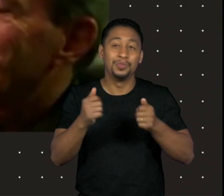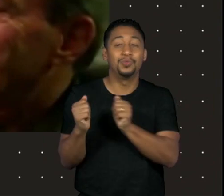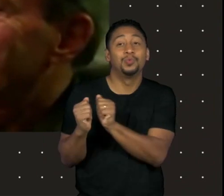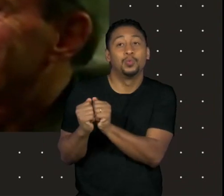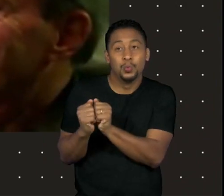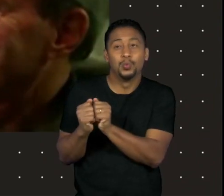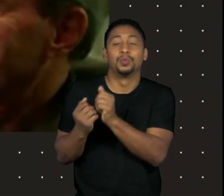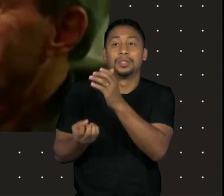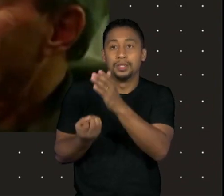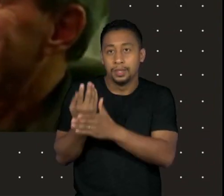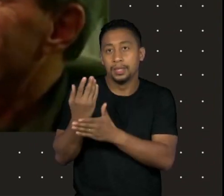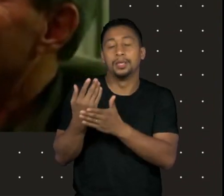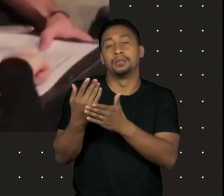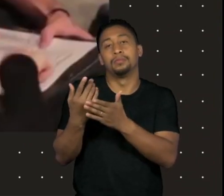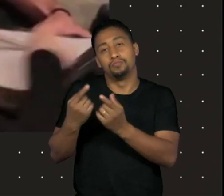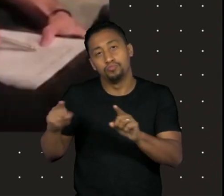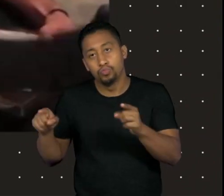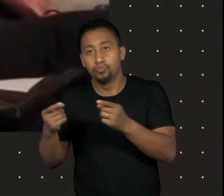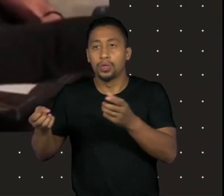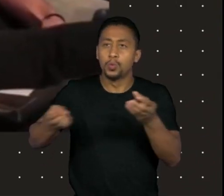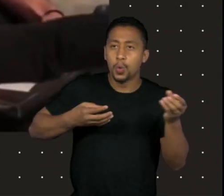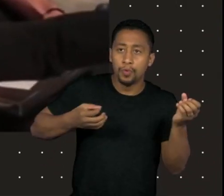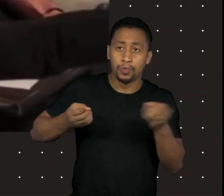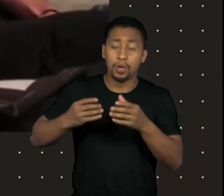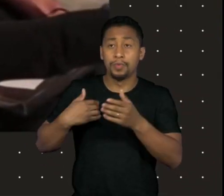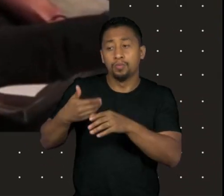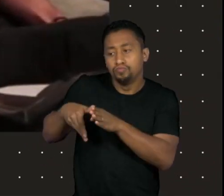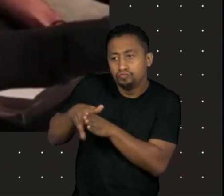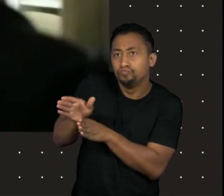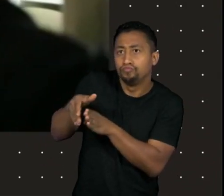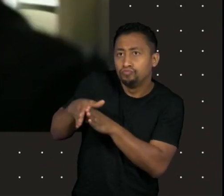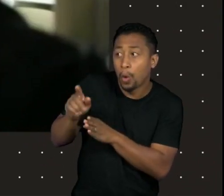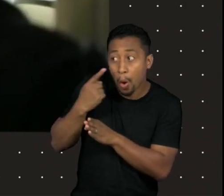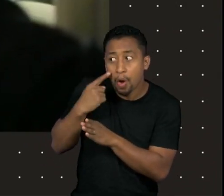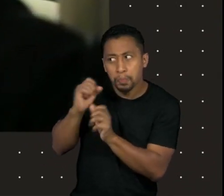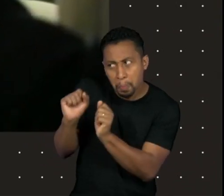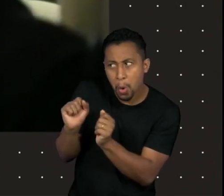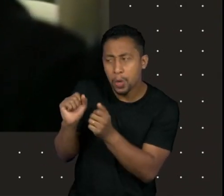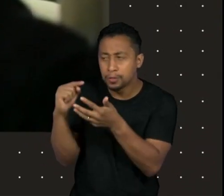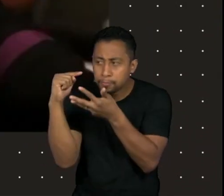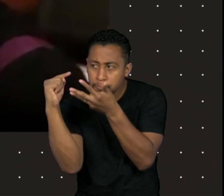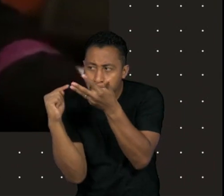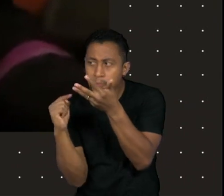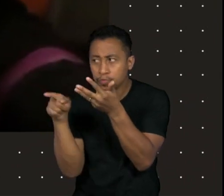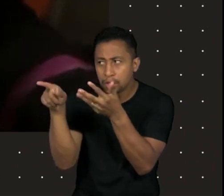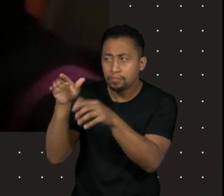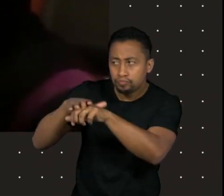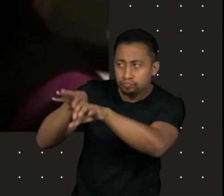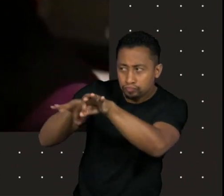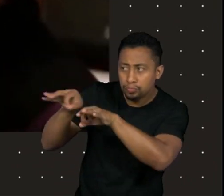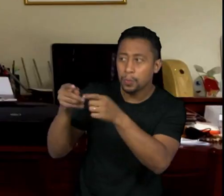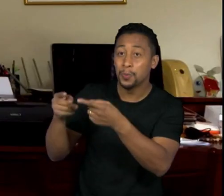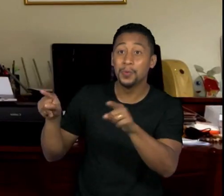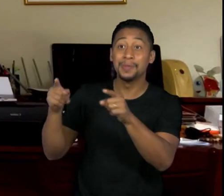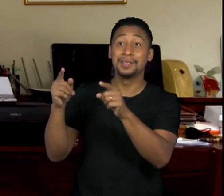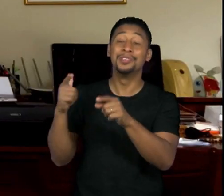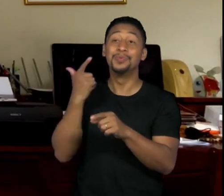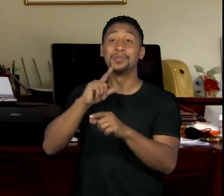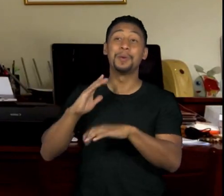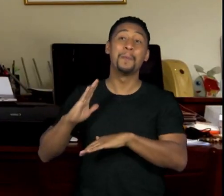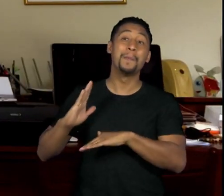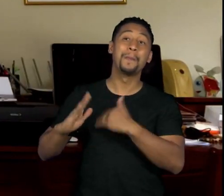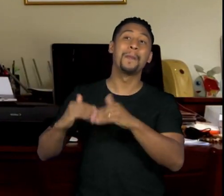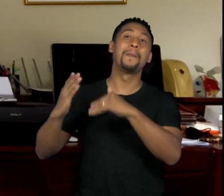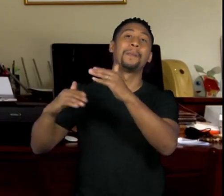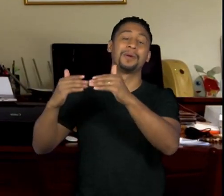repertório, falei algumas coisas que eu achava que ela podia cantar. Eu acho que resultou muito bem. E eu